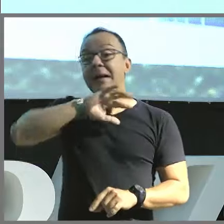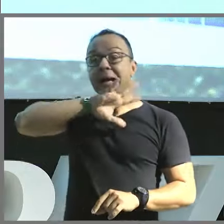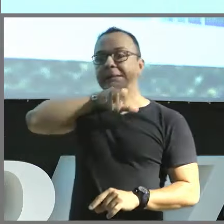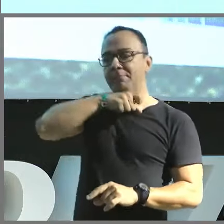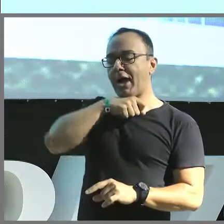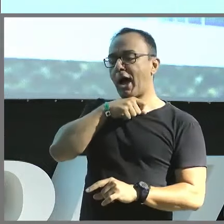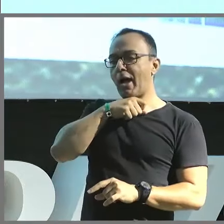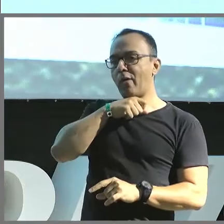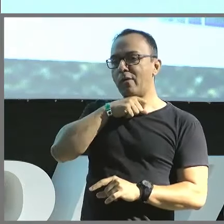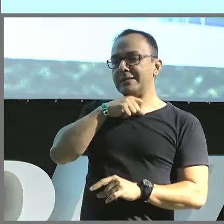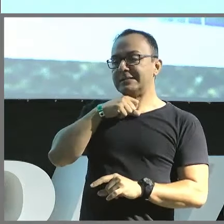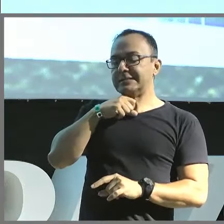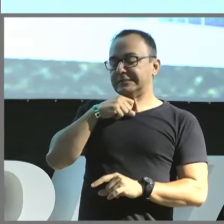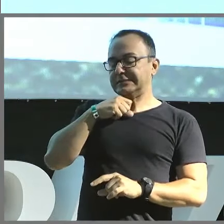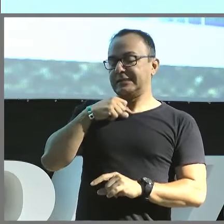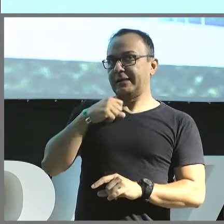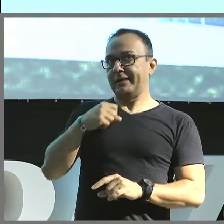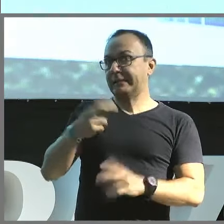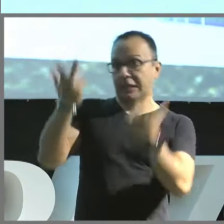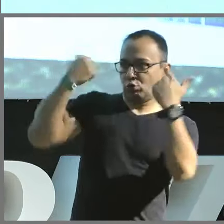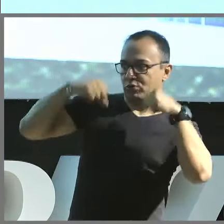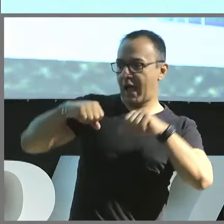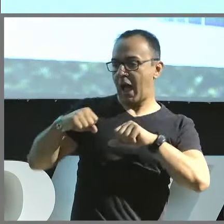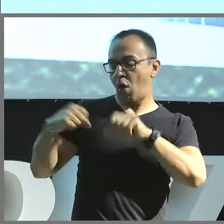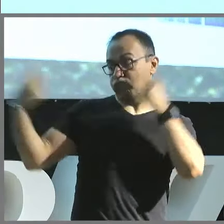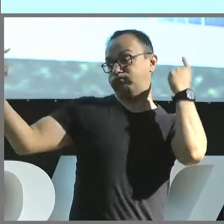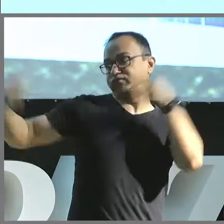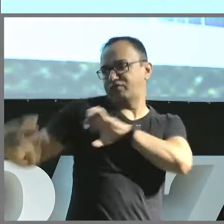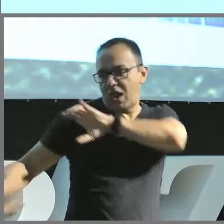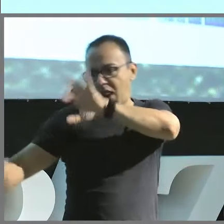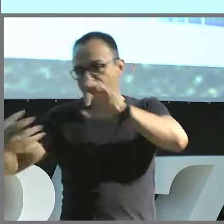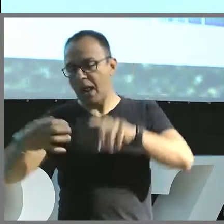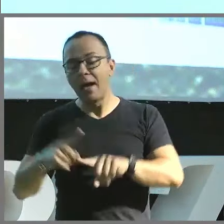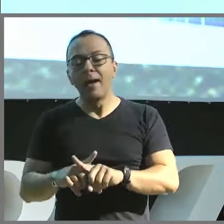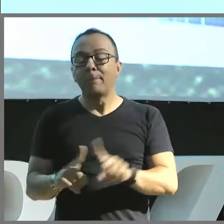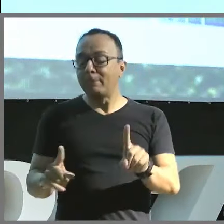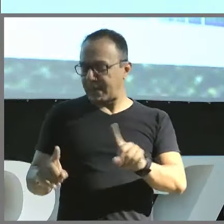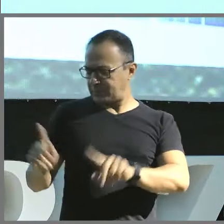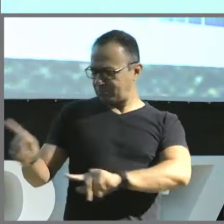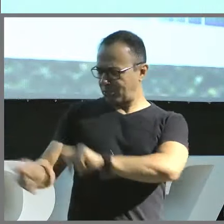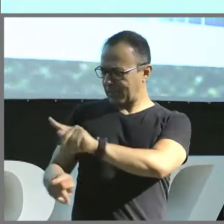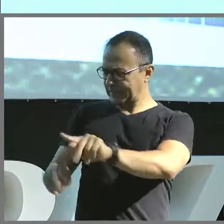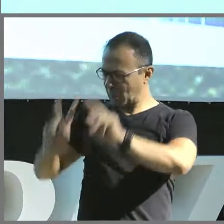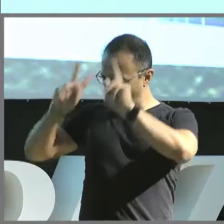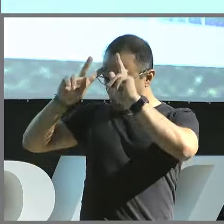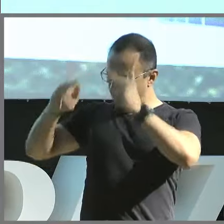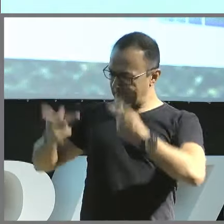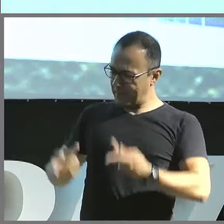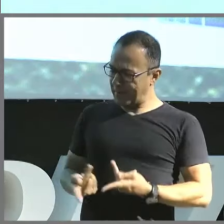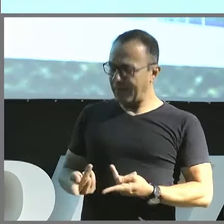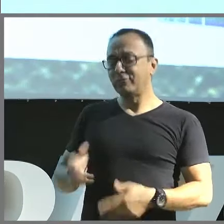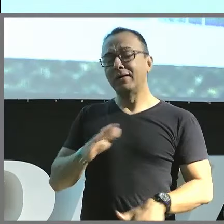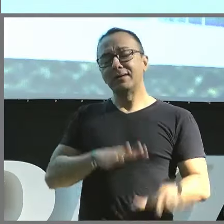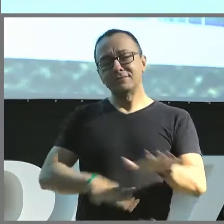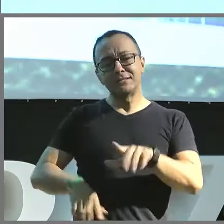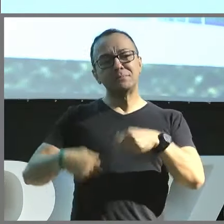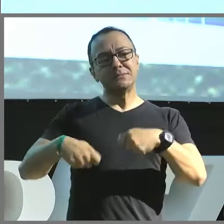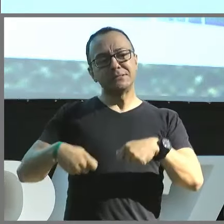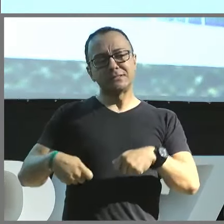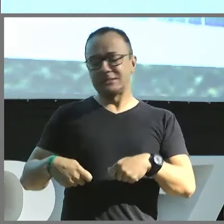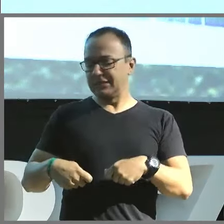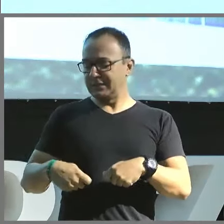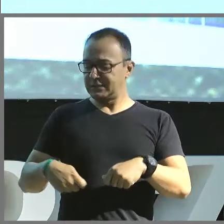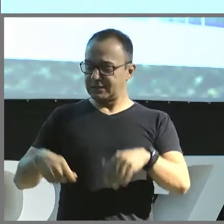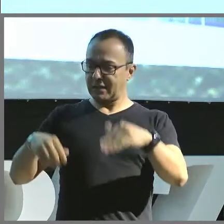seres humanos socialmente colocados, eles o fazem através da diplomacia. Ele nos trazia